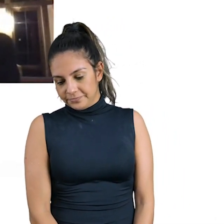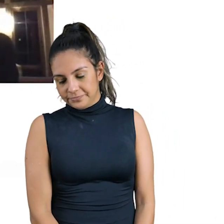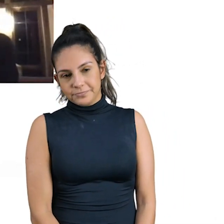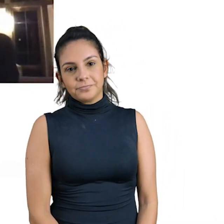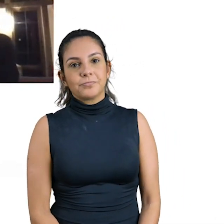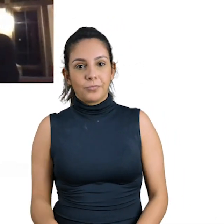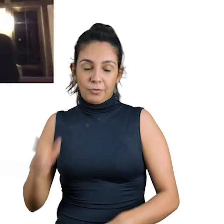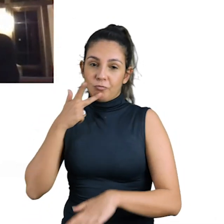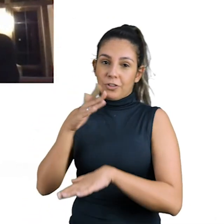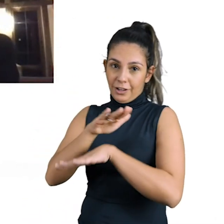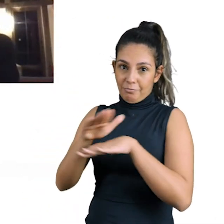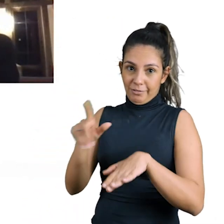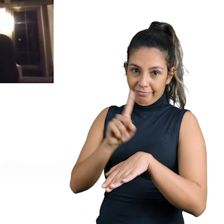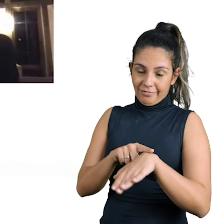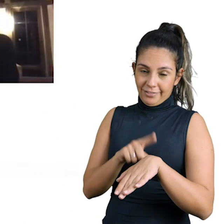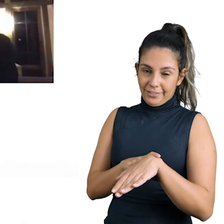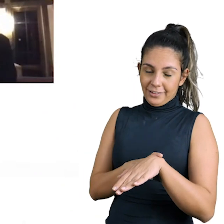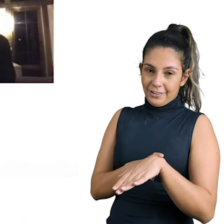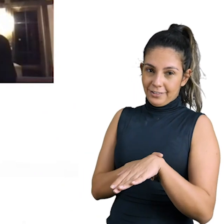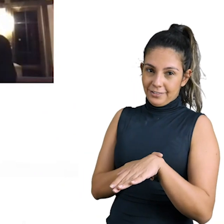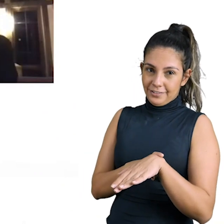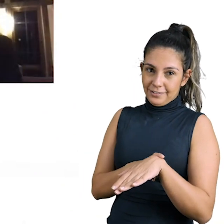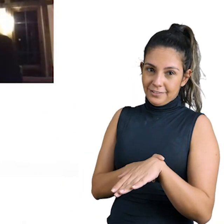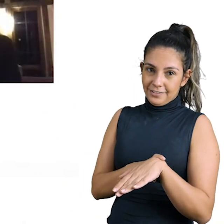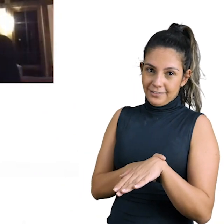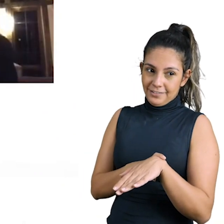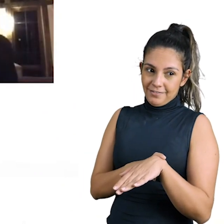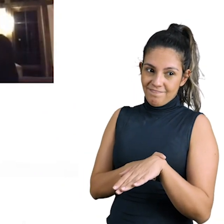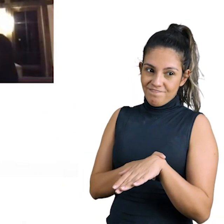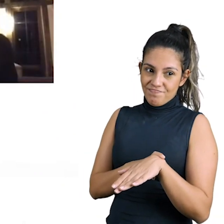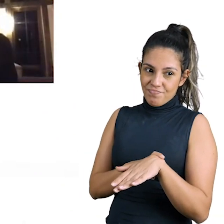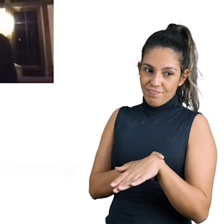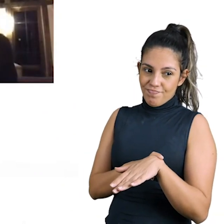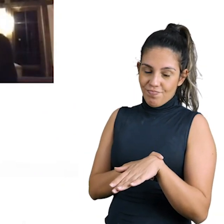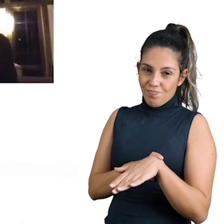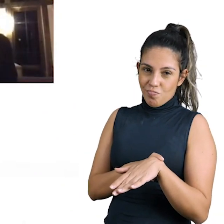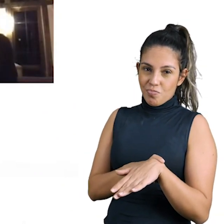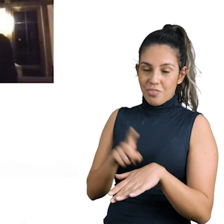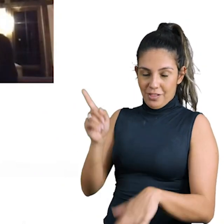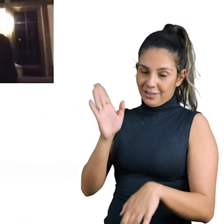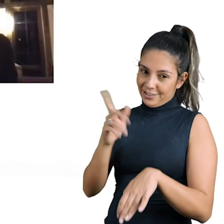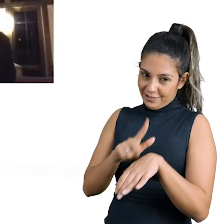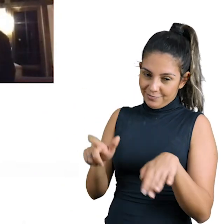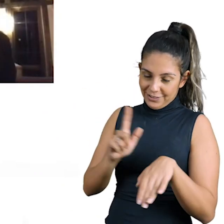Tá acabando o tempo, né? Eu tô dando uma descontadinha, porque você deu uma